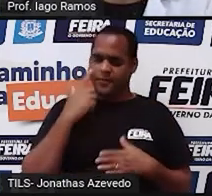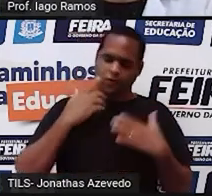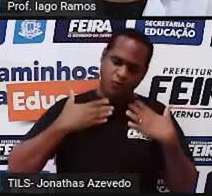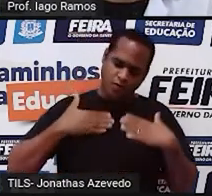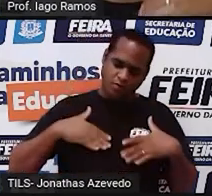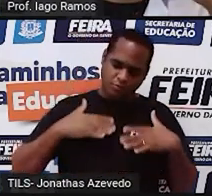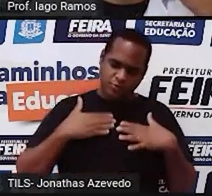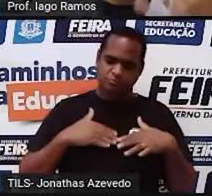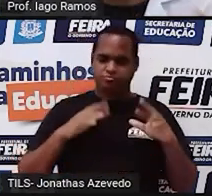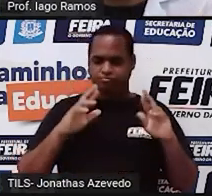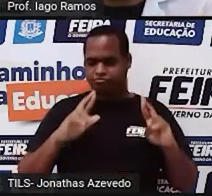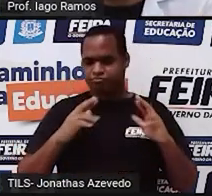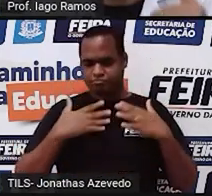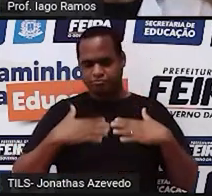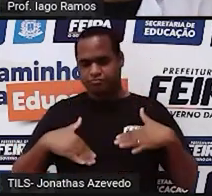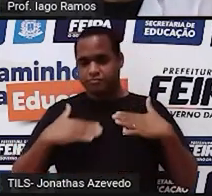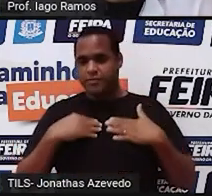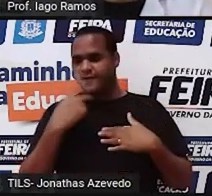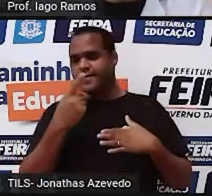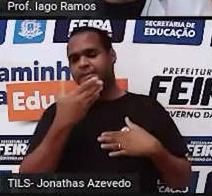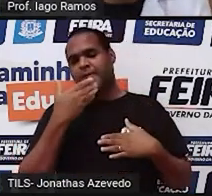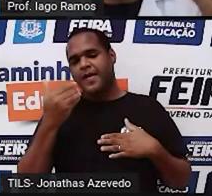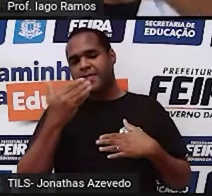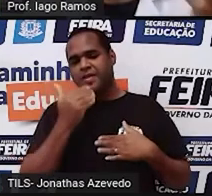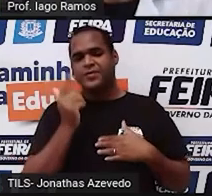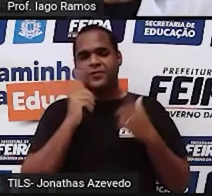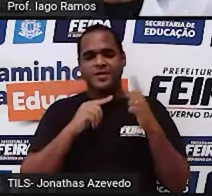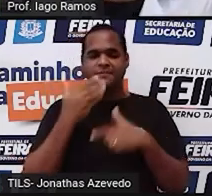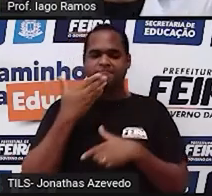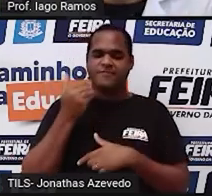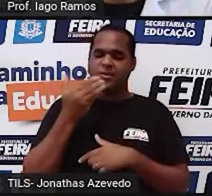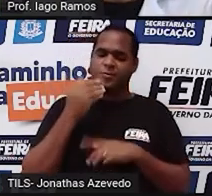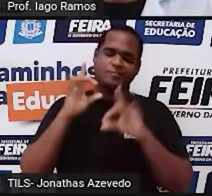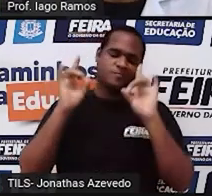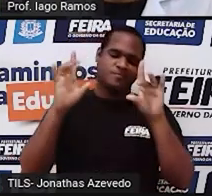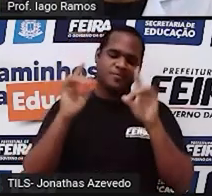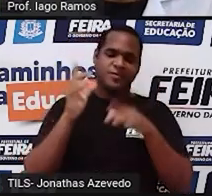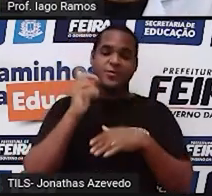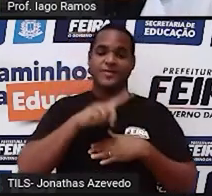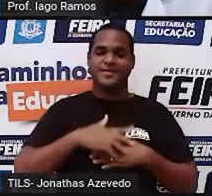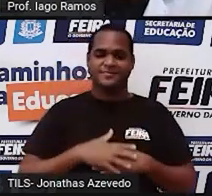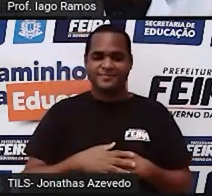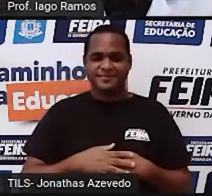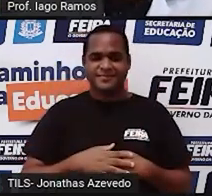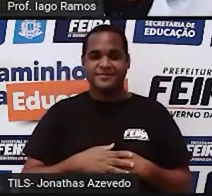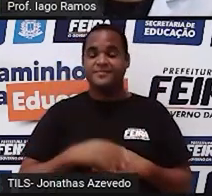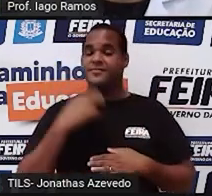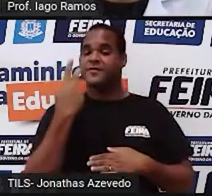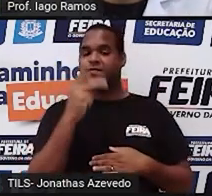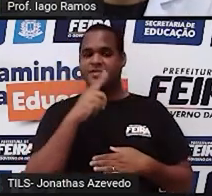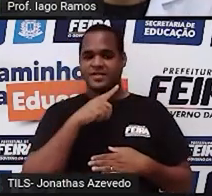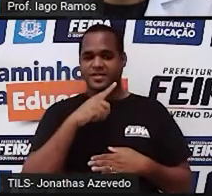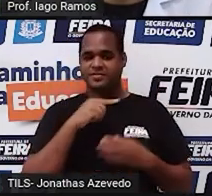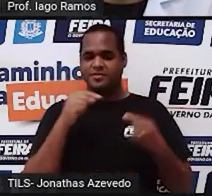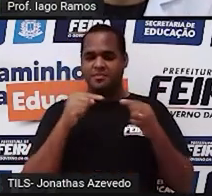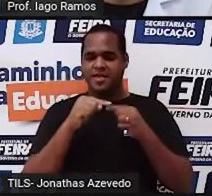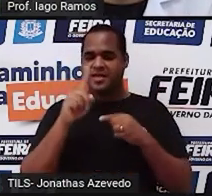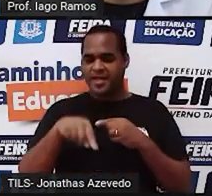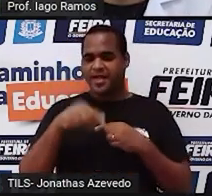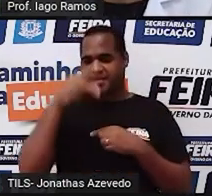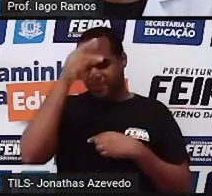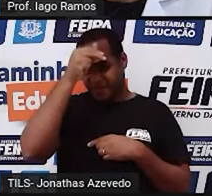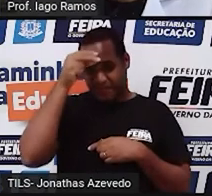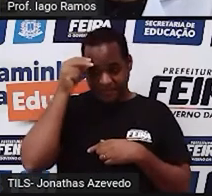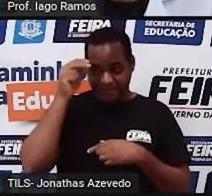tranquilo porque eu sei que você é o melhor você é a melhor né não é à toa que você estudantes da rede Municipal